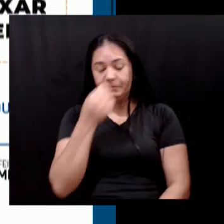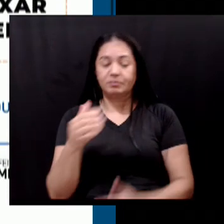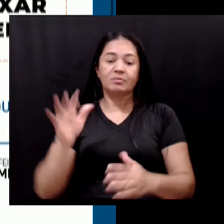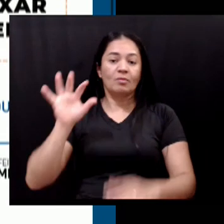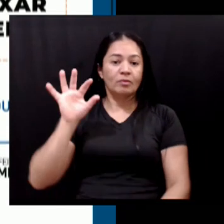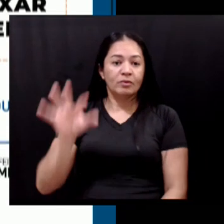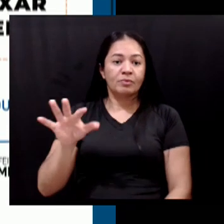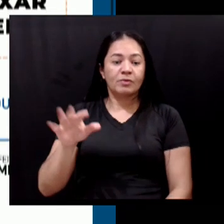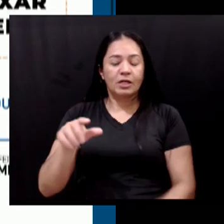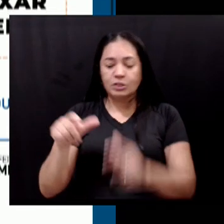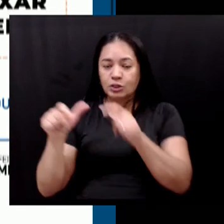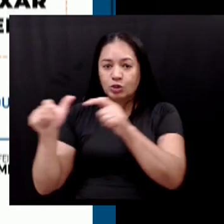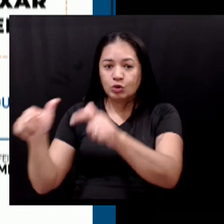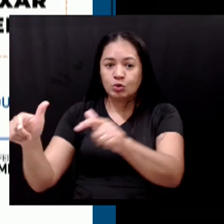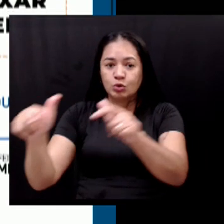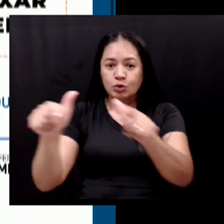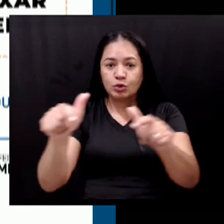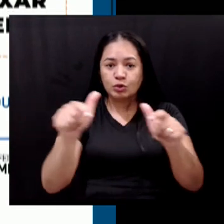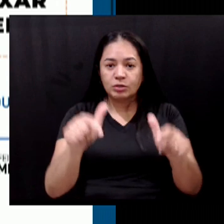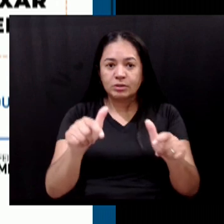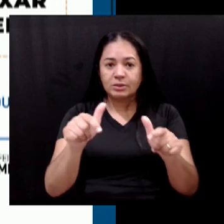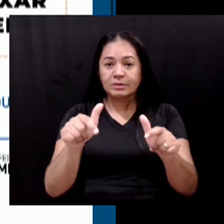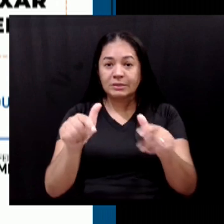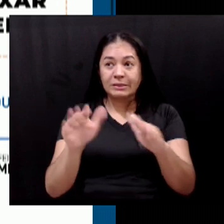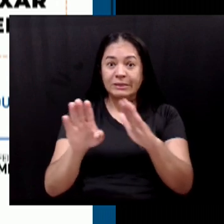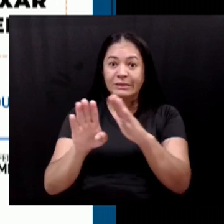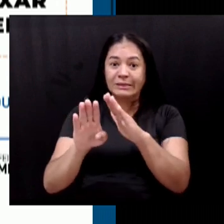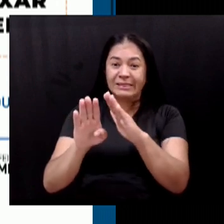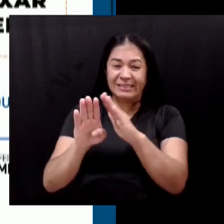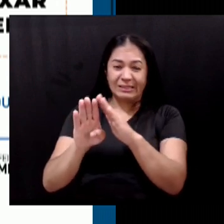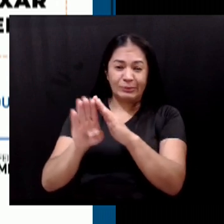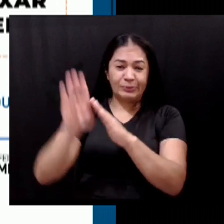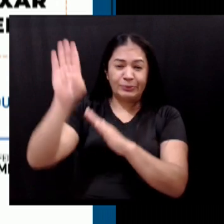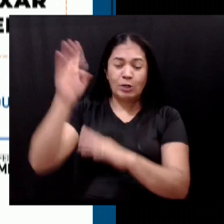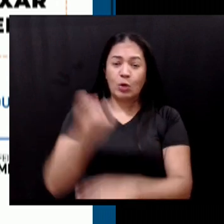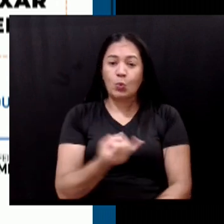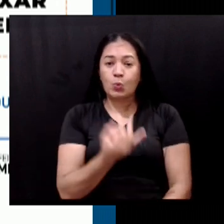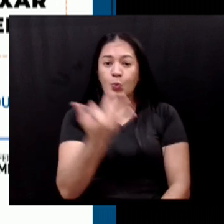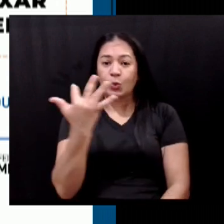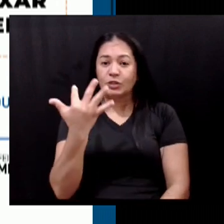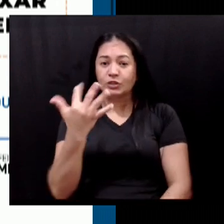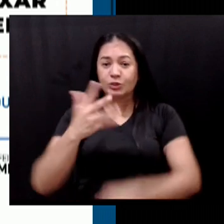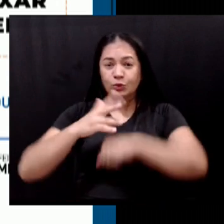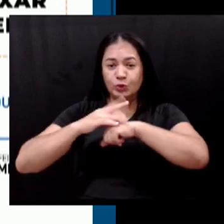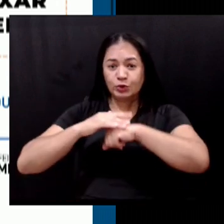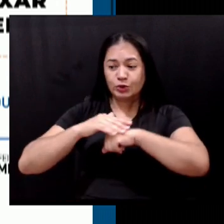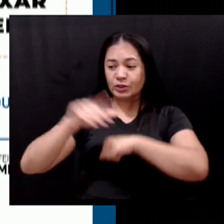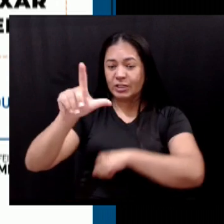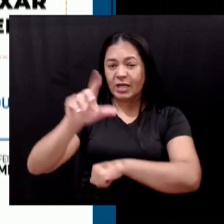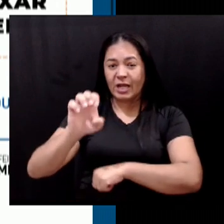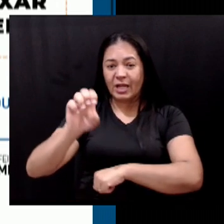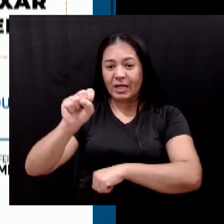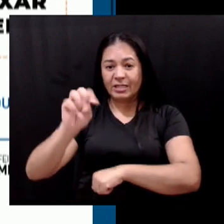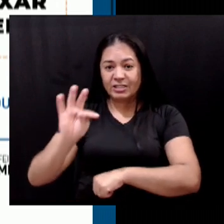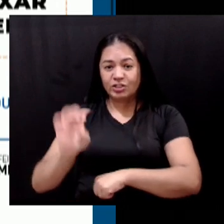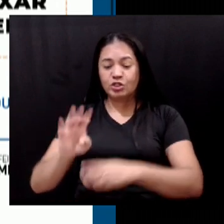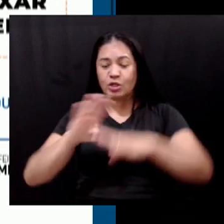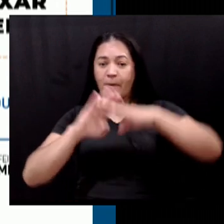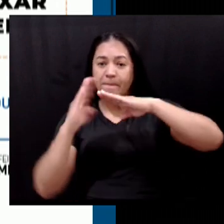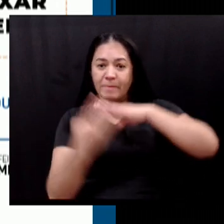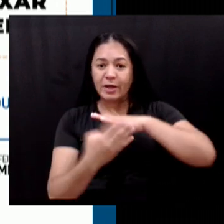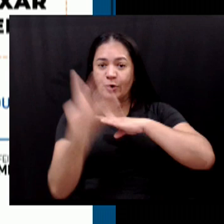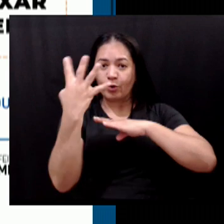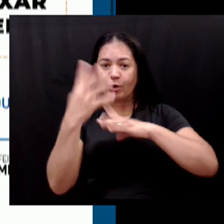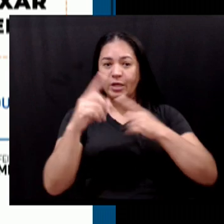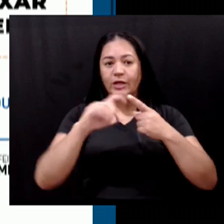estão acima com o número de casos. Na região leste, são 4 bairros: o Jardim Guanabara, o